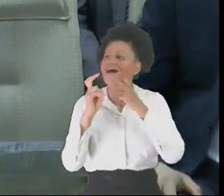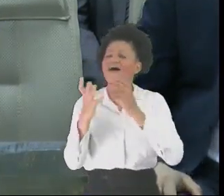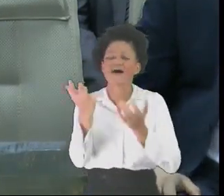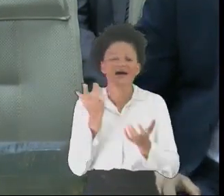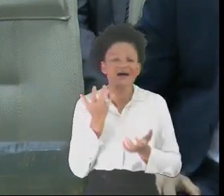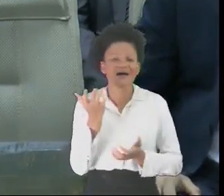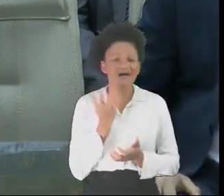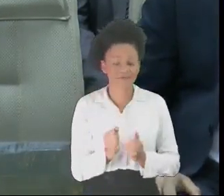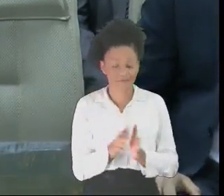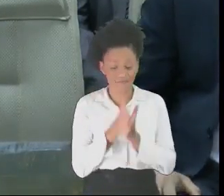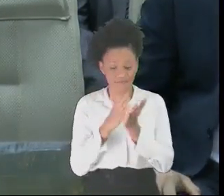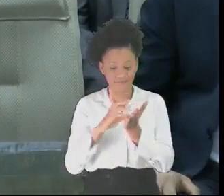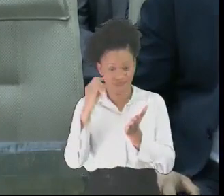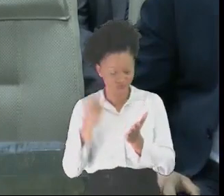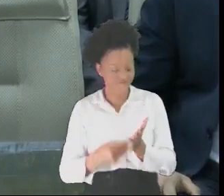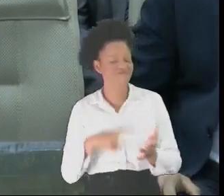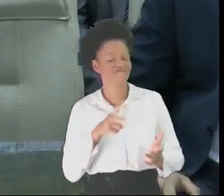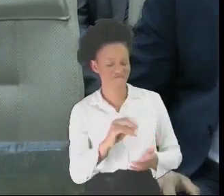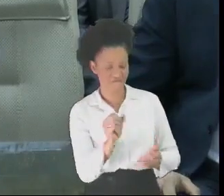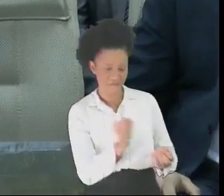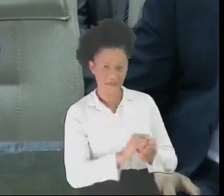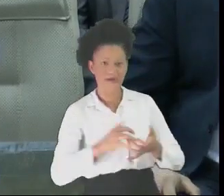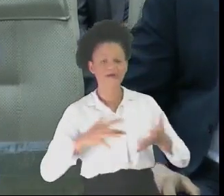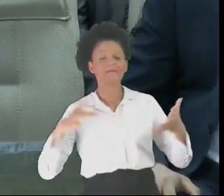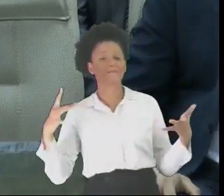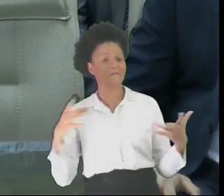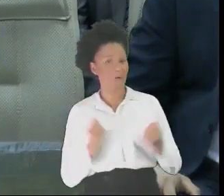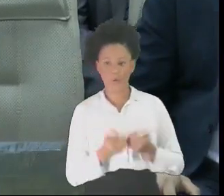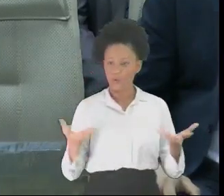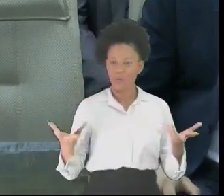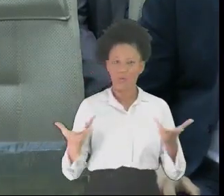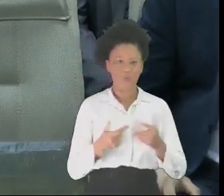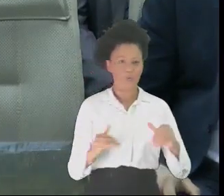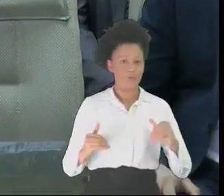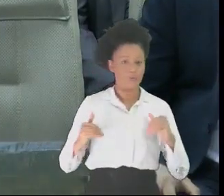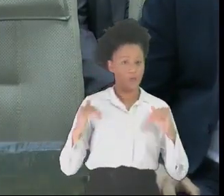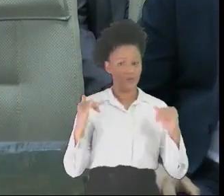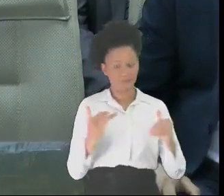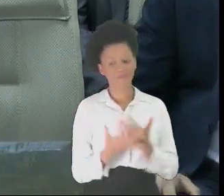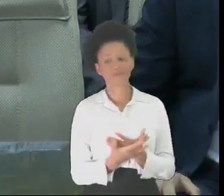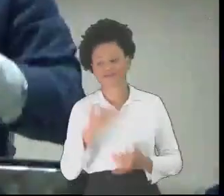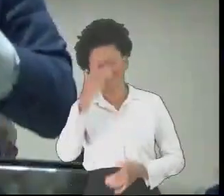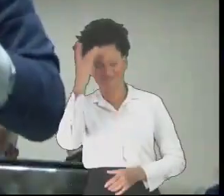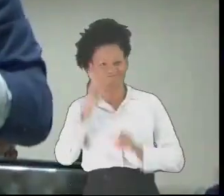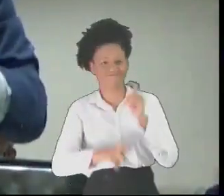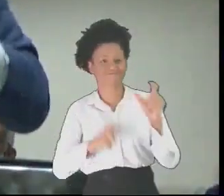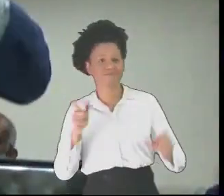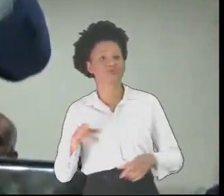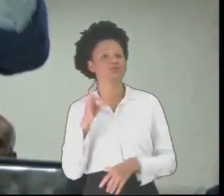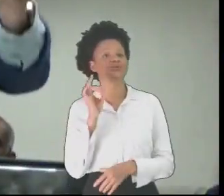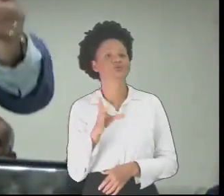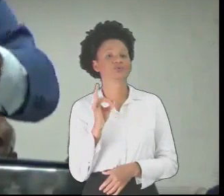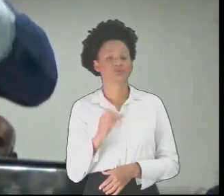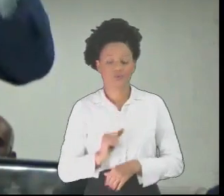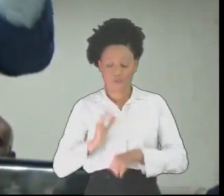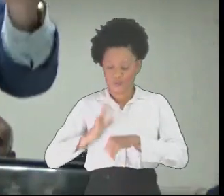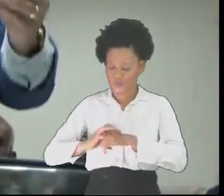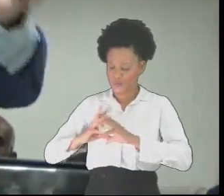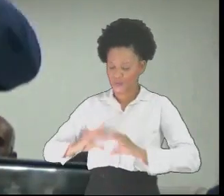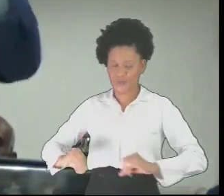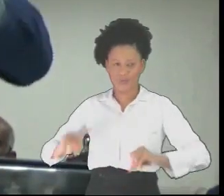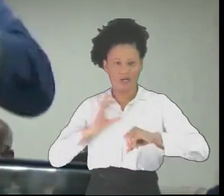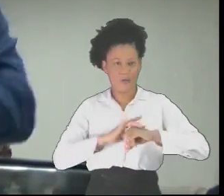Aqui a Bíblia fala que ele vai fazer milagre, que ele vai fazer prodígio, que ele vai fazer maravilha. Muita gente pensa que é somente cura, que ele vai